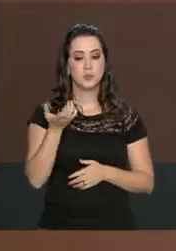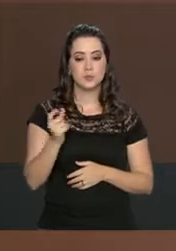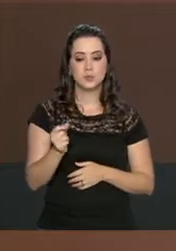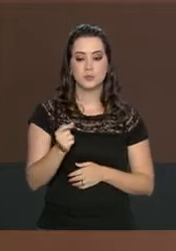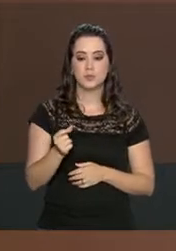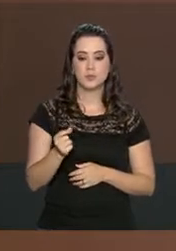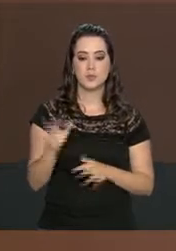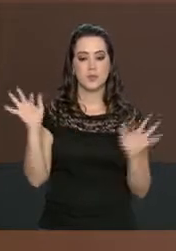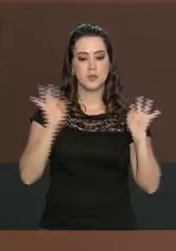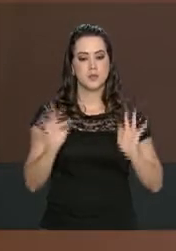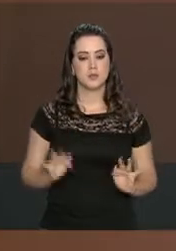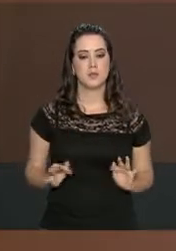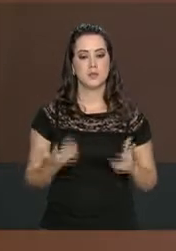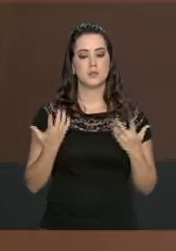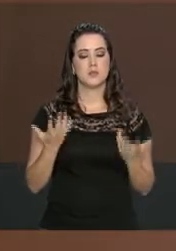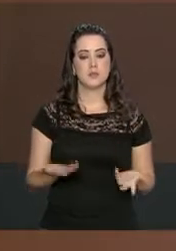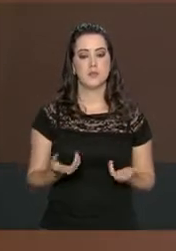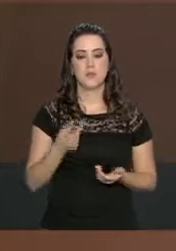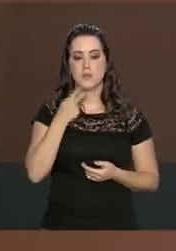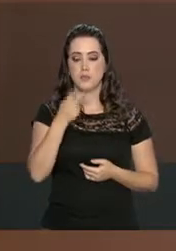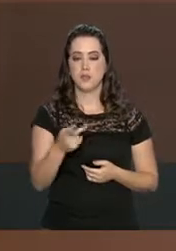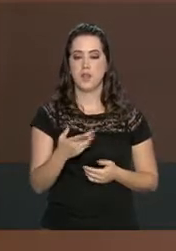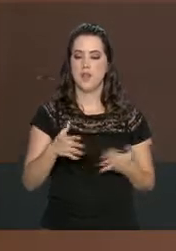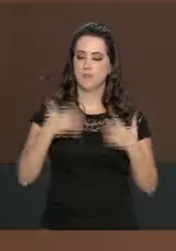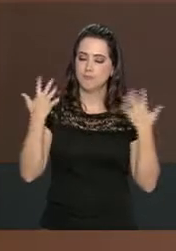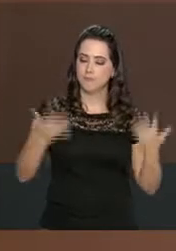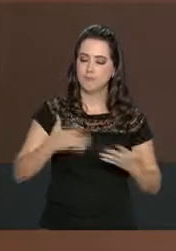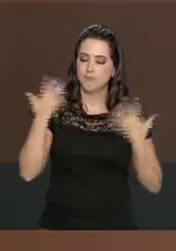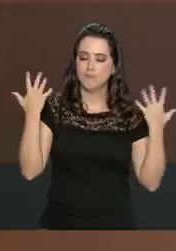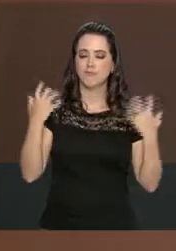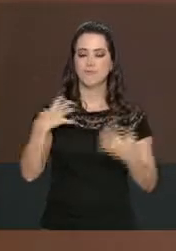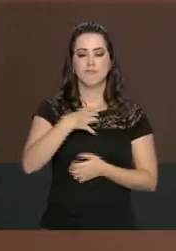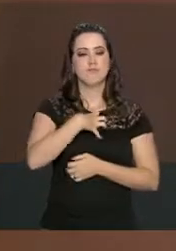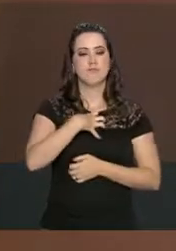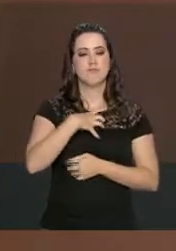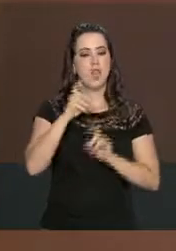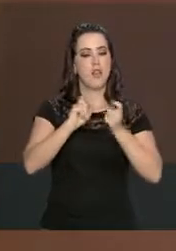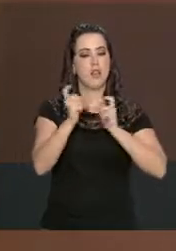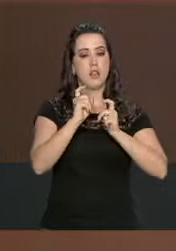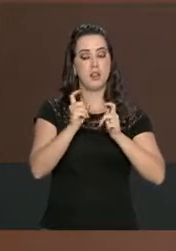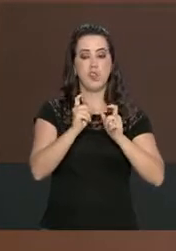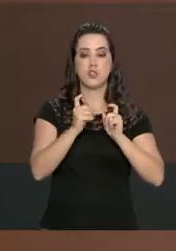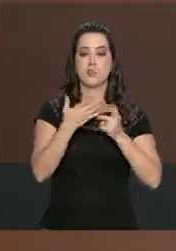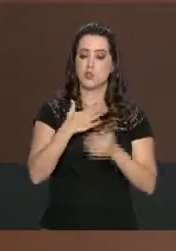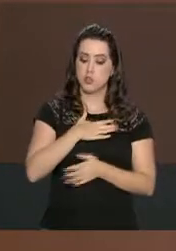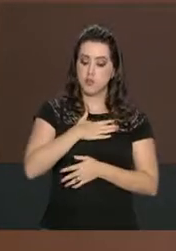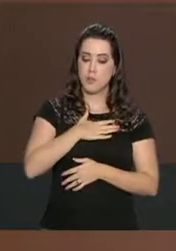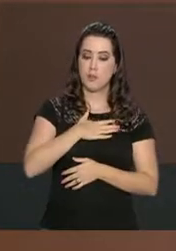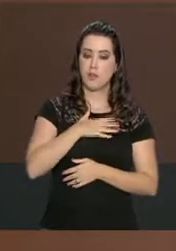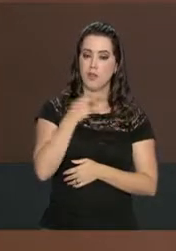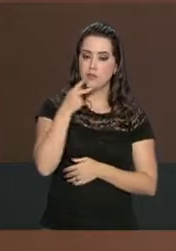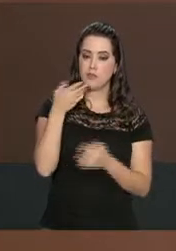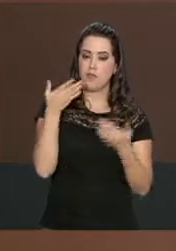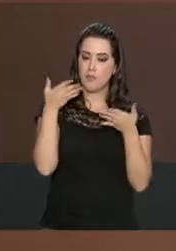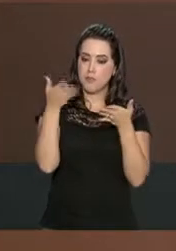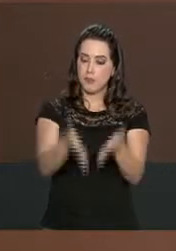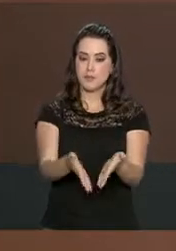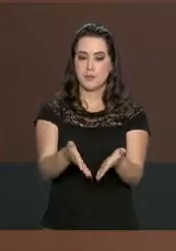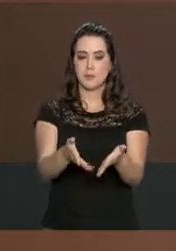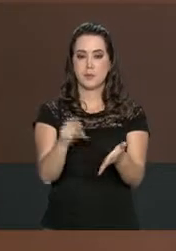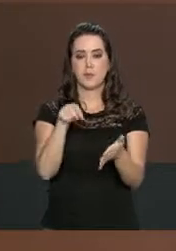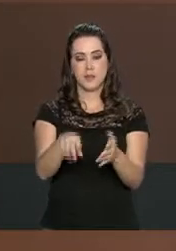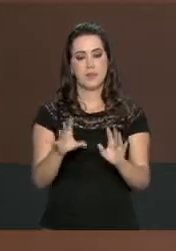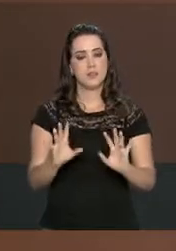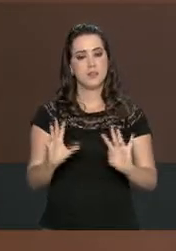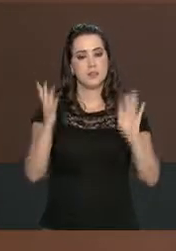com muita satisfação, dizer da alegria cívica, administrativa que eu tenho de participar